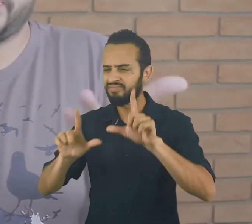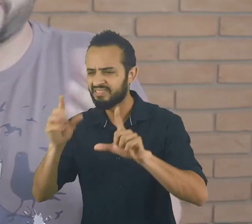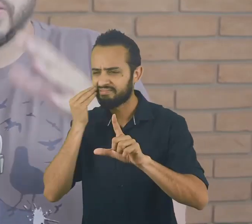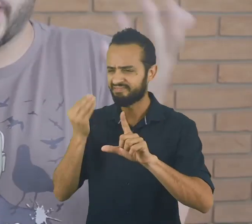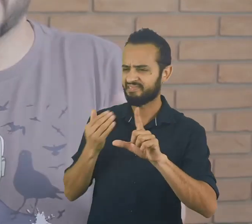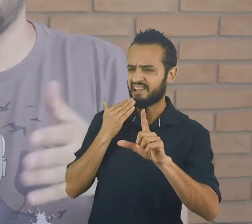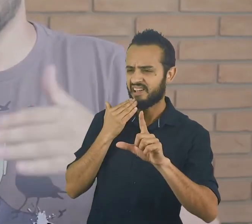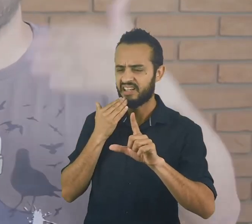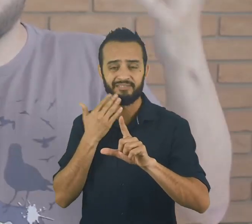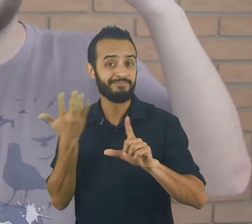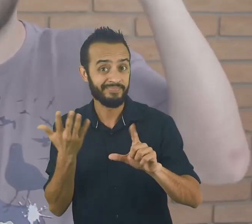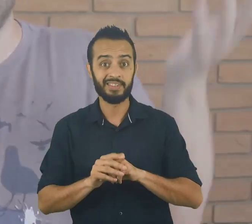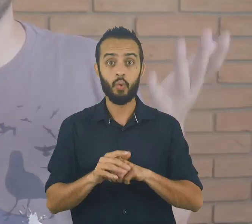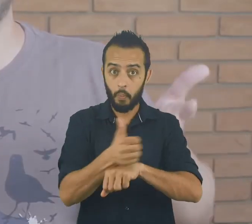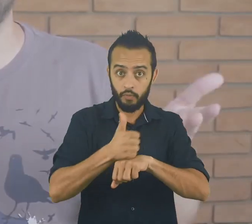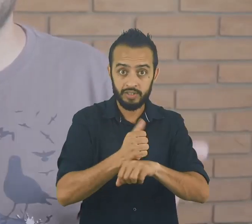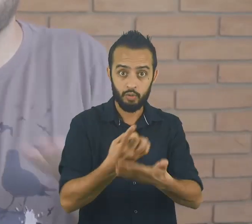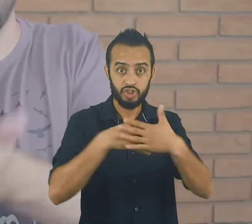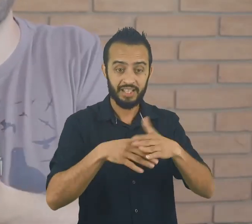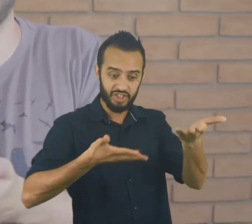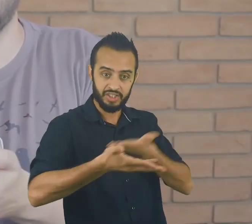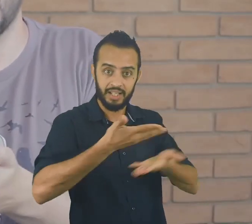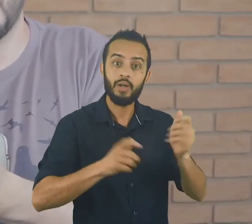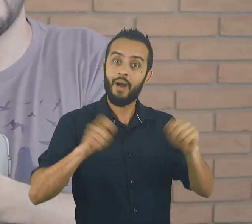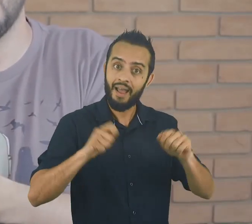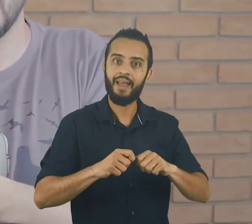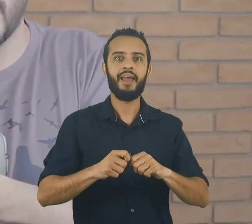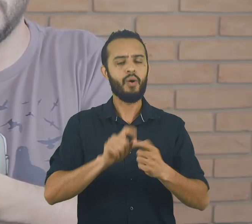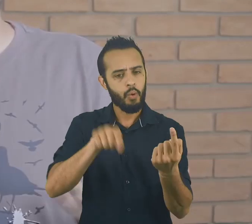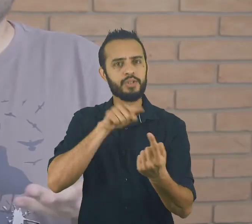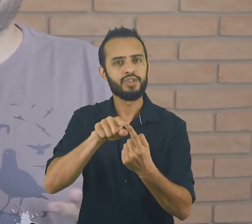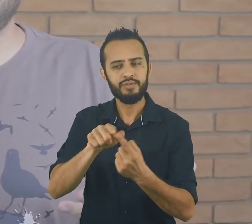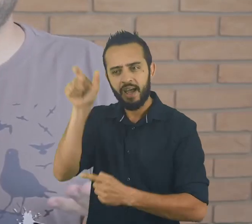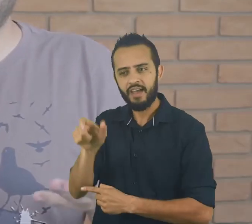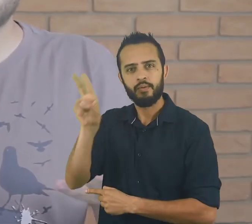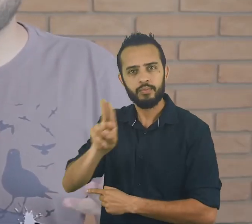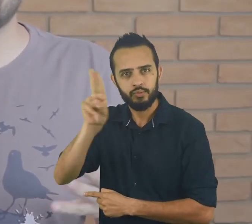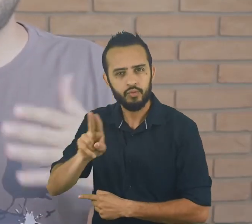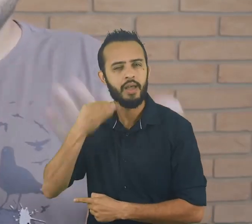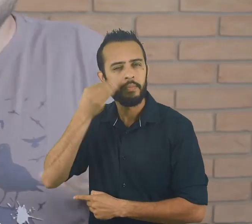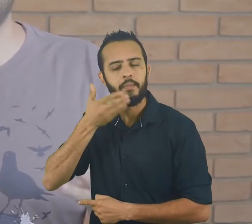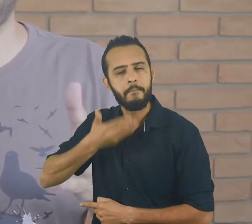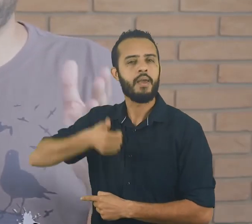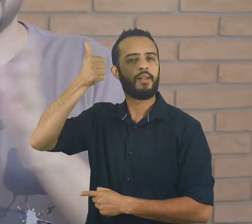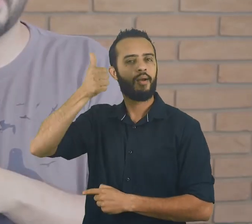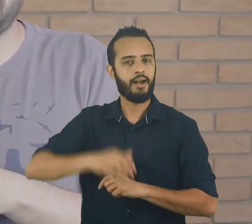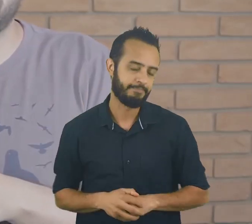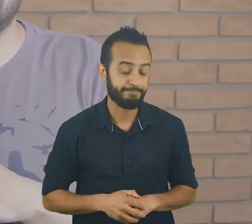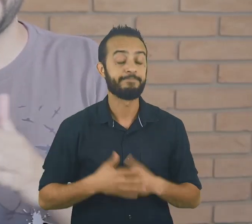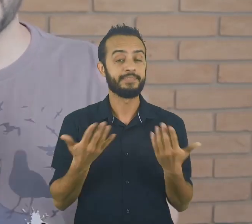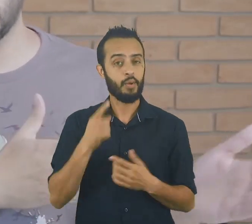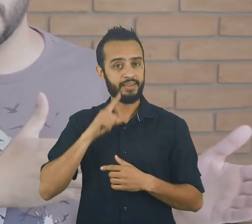ele faz parte desse mapeamento de coisas que eu posso fazer para melhorar a experiência do usuário. Como eu falei, várias coisas são comuns entre o design